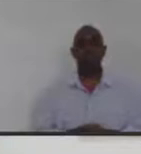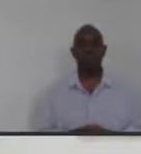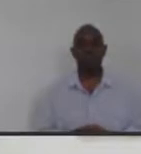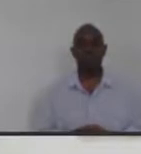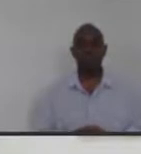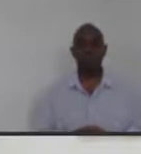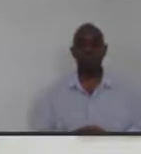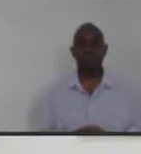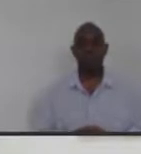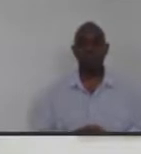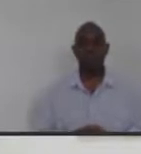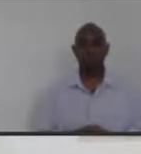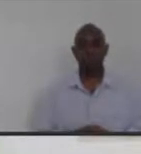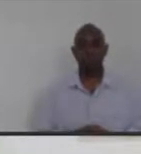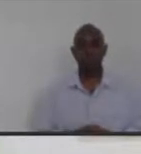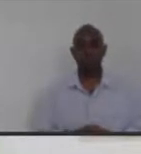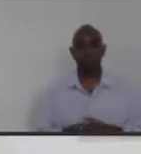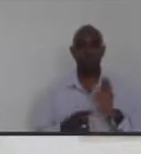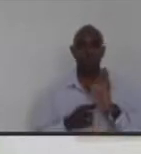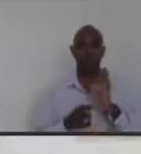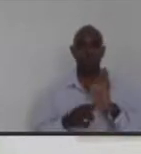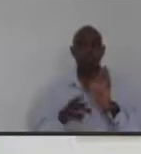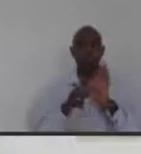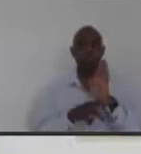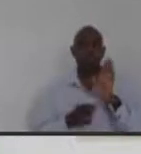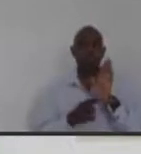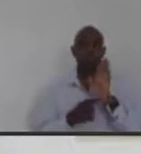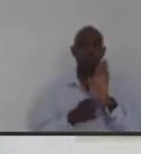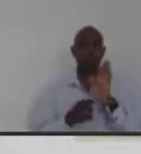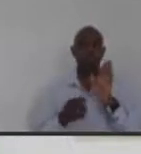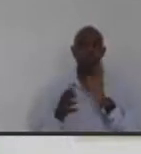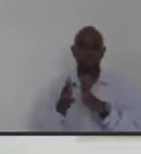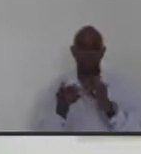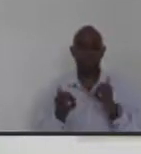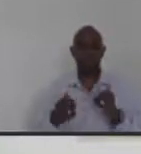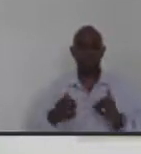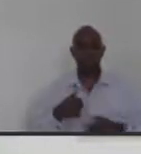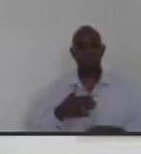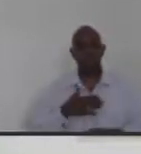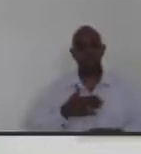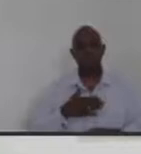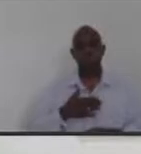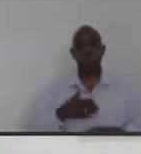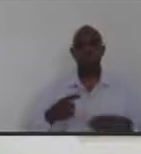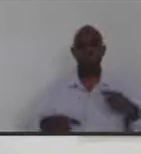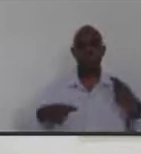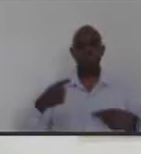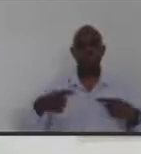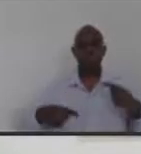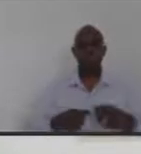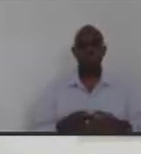Senhores vereadores, o requerimento de número 28 de 2020 da autoria deste vereador está em discussão.